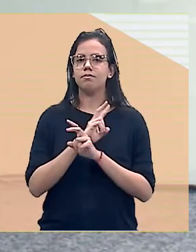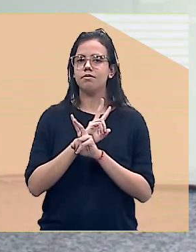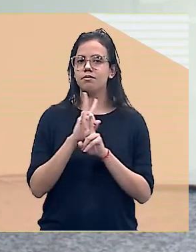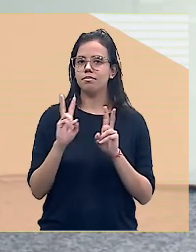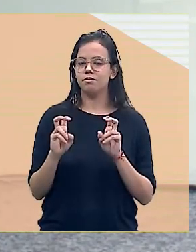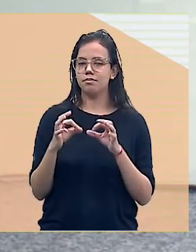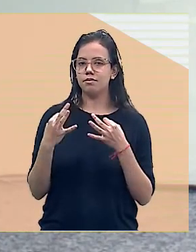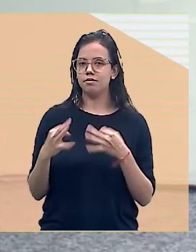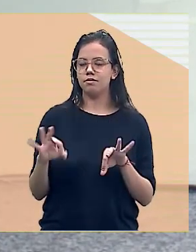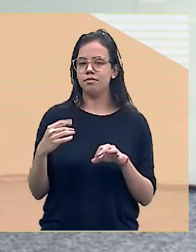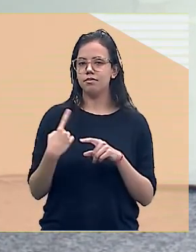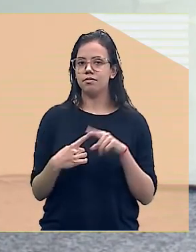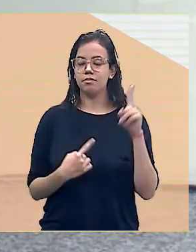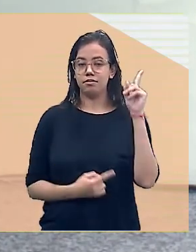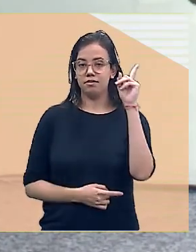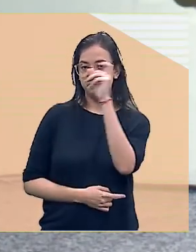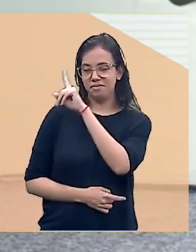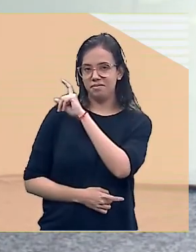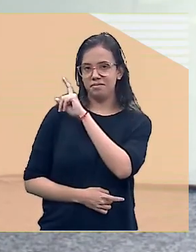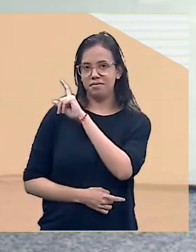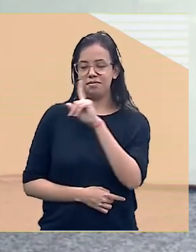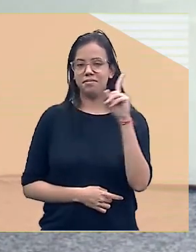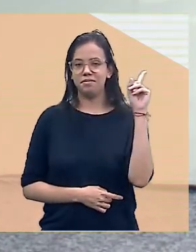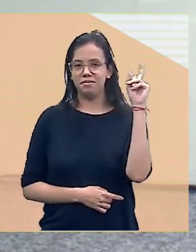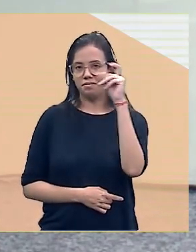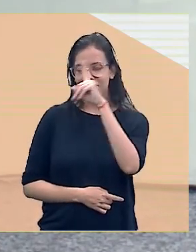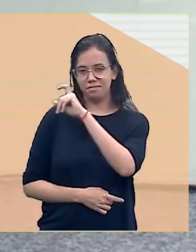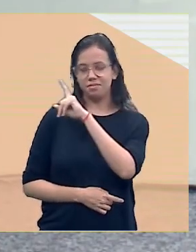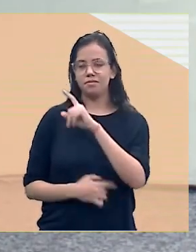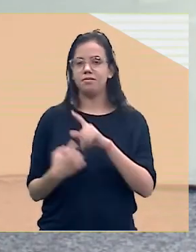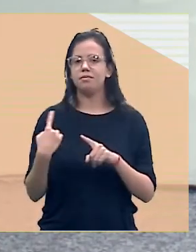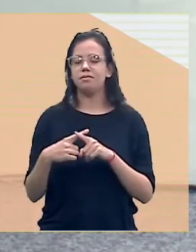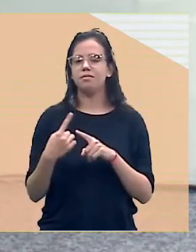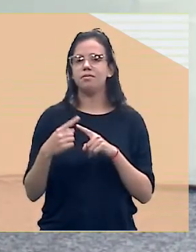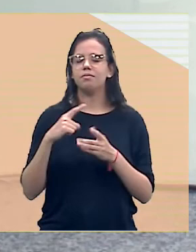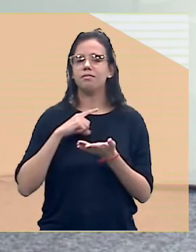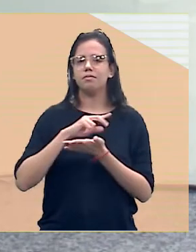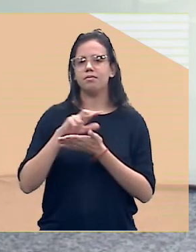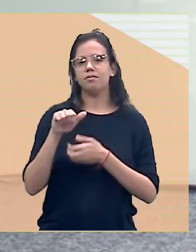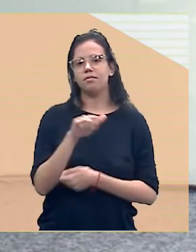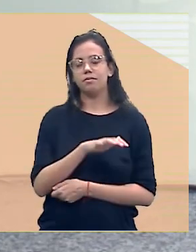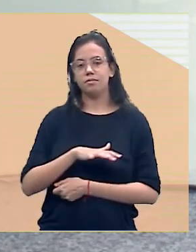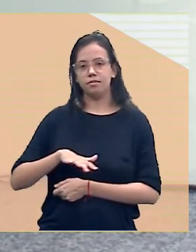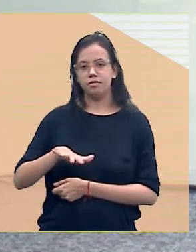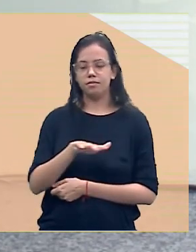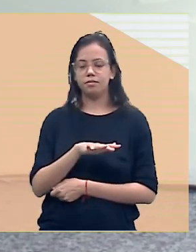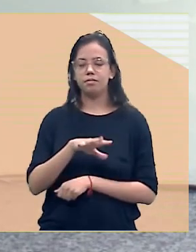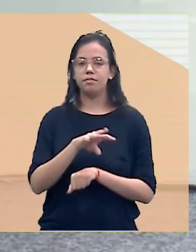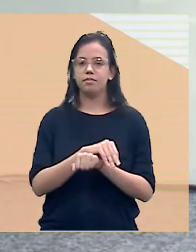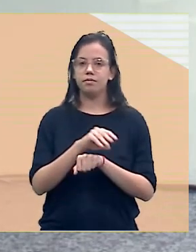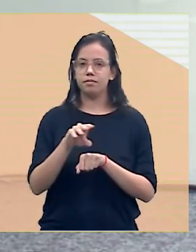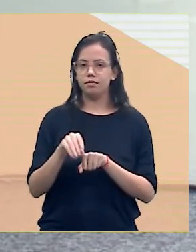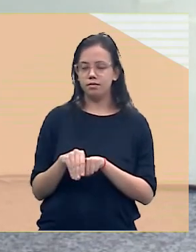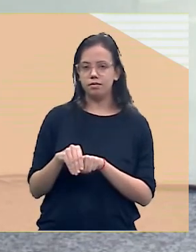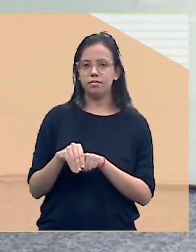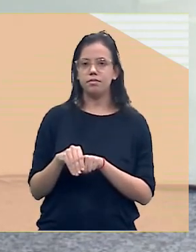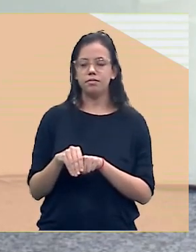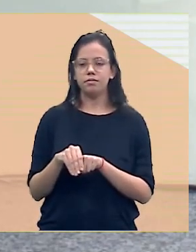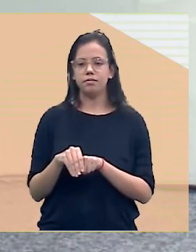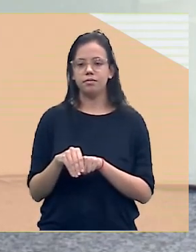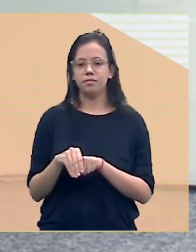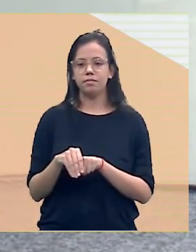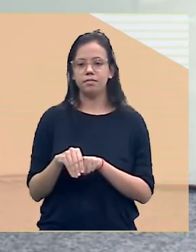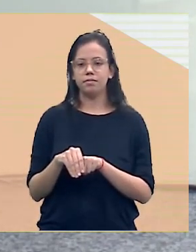tema tá certo é muito difícil é muito difícil porque são várias áreas do conhecimento que